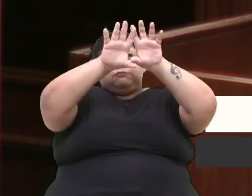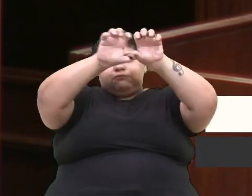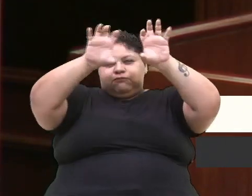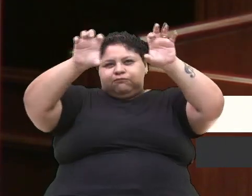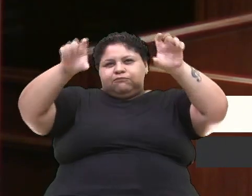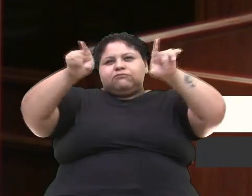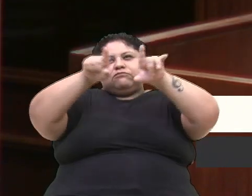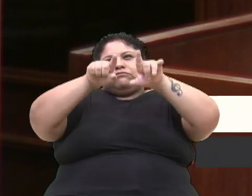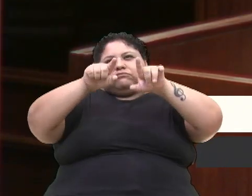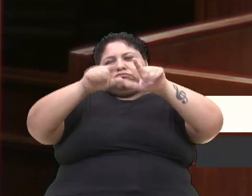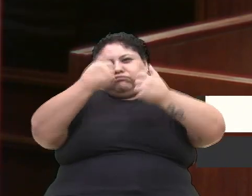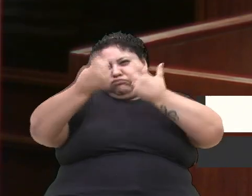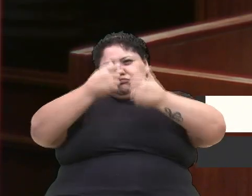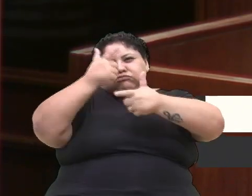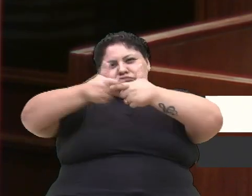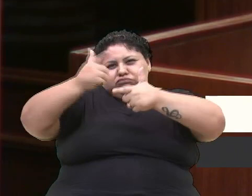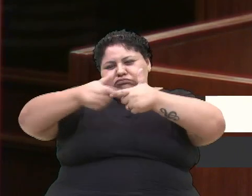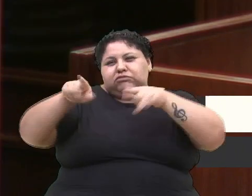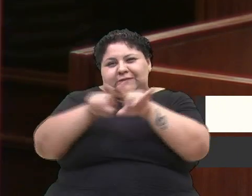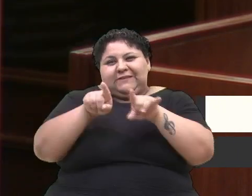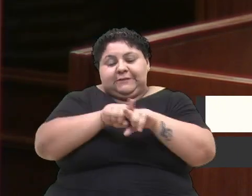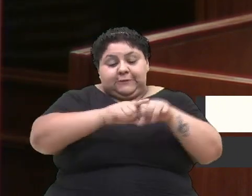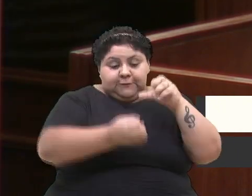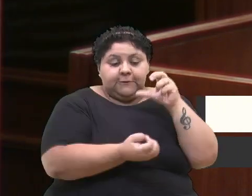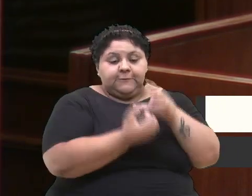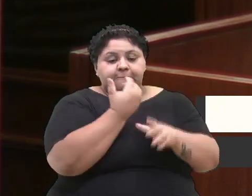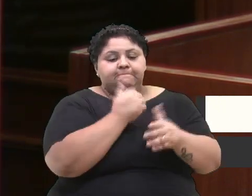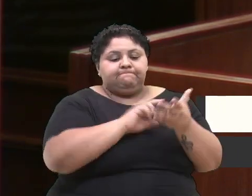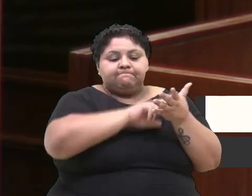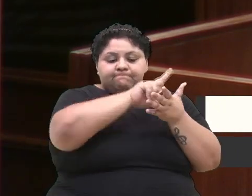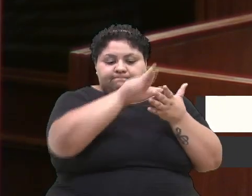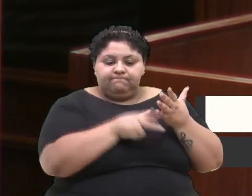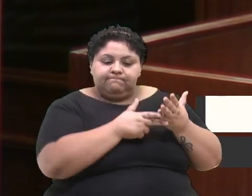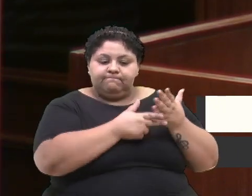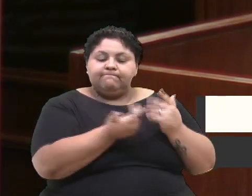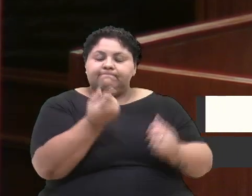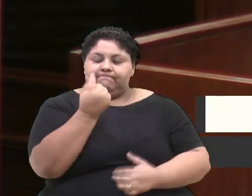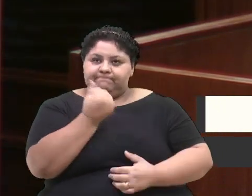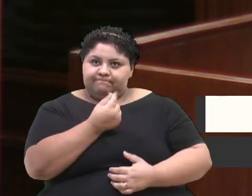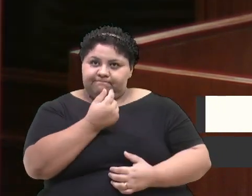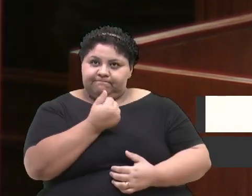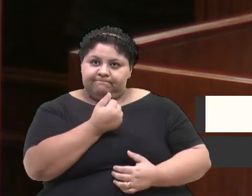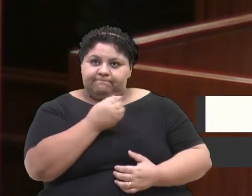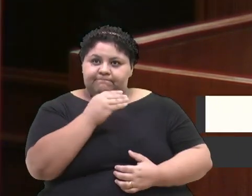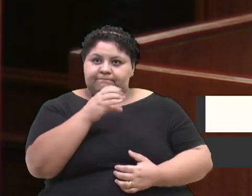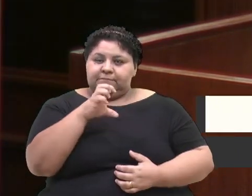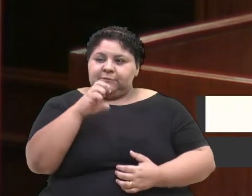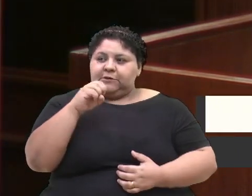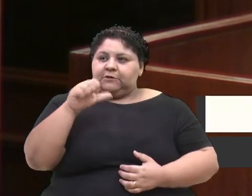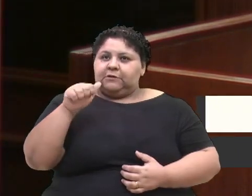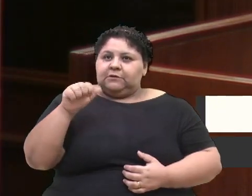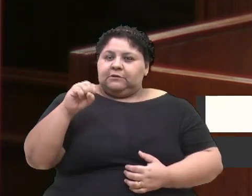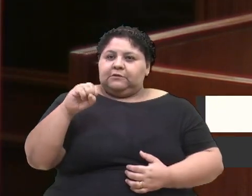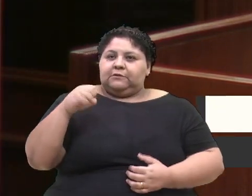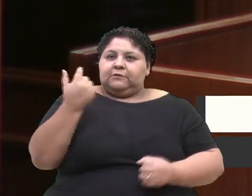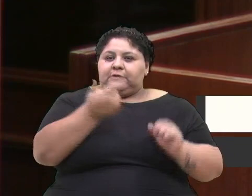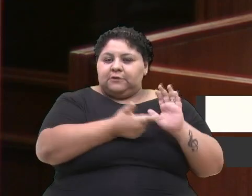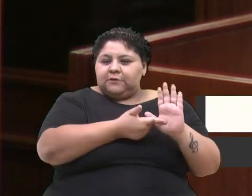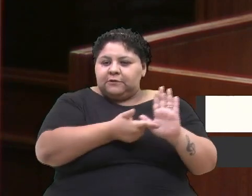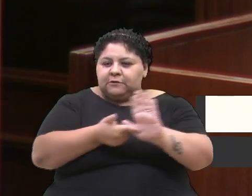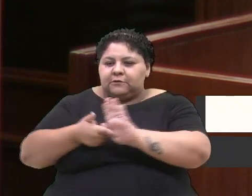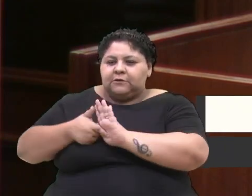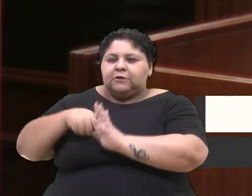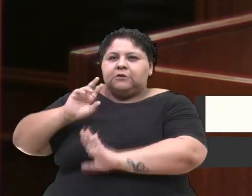adversas, flutuações na produção e variações de preço. A Ceasa Serra demonstra